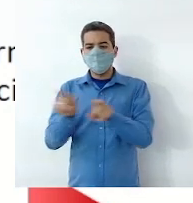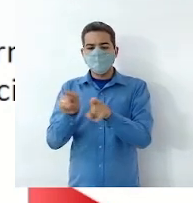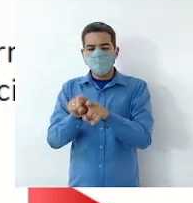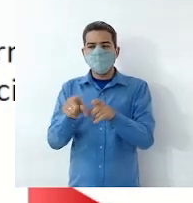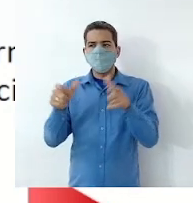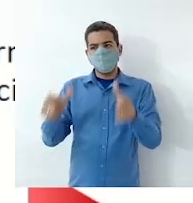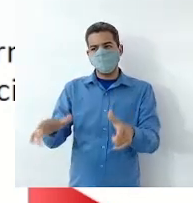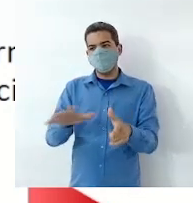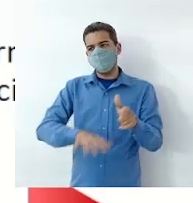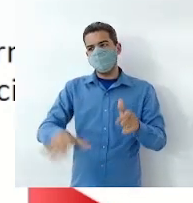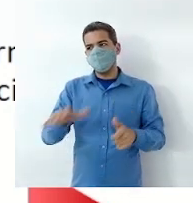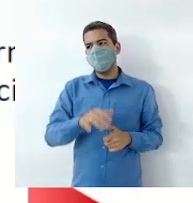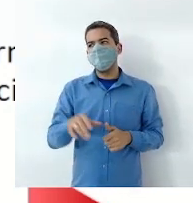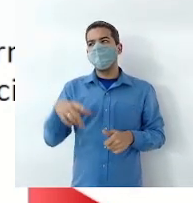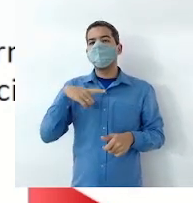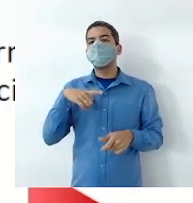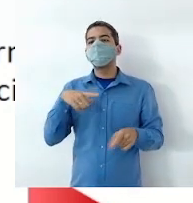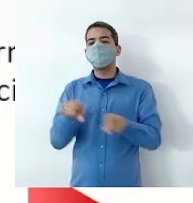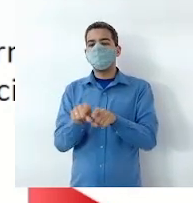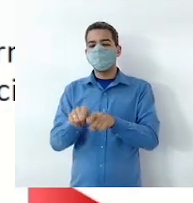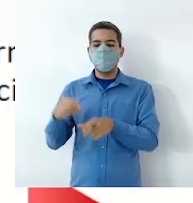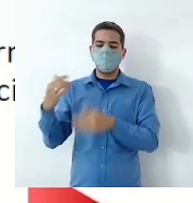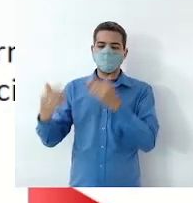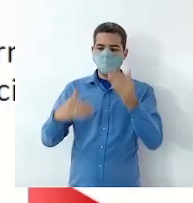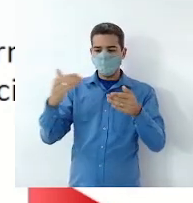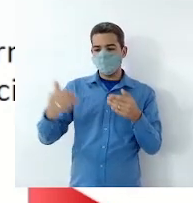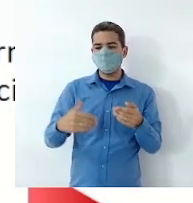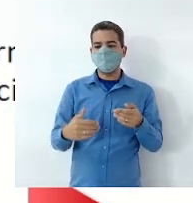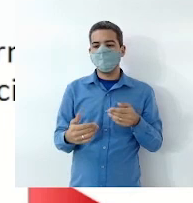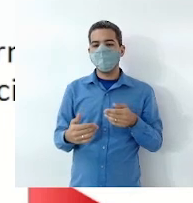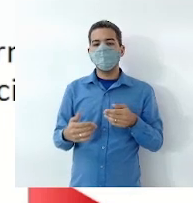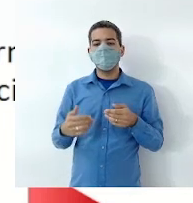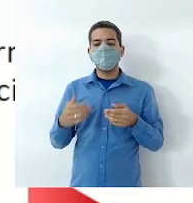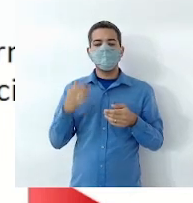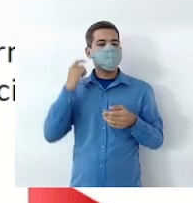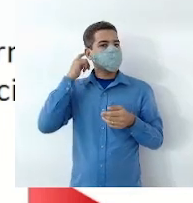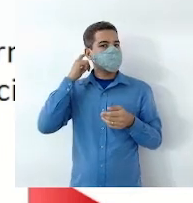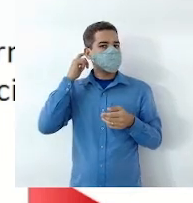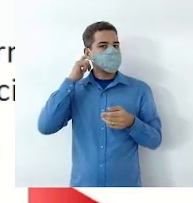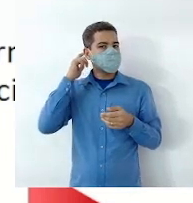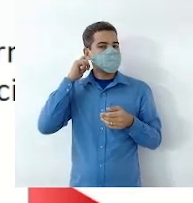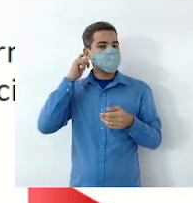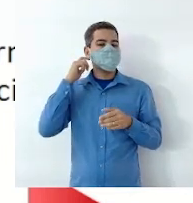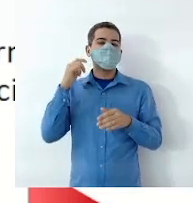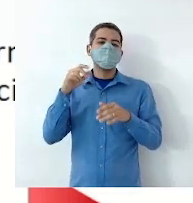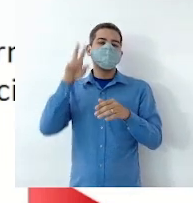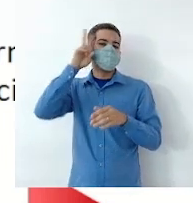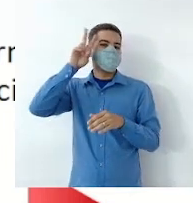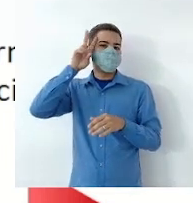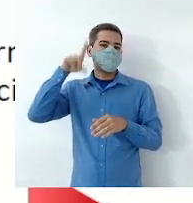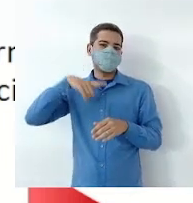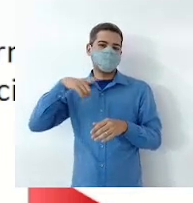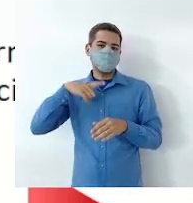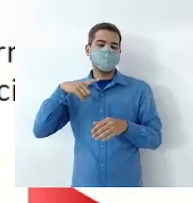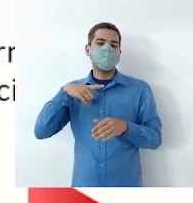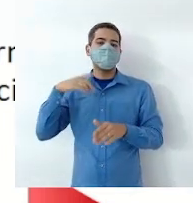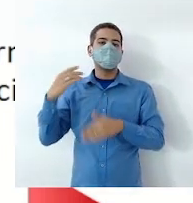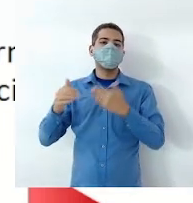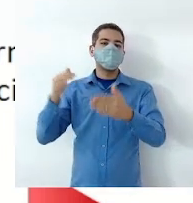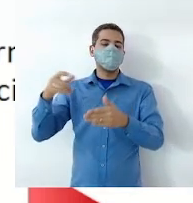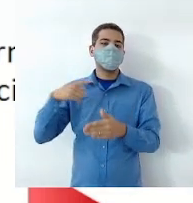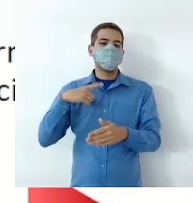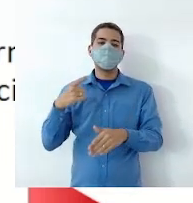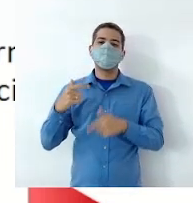espaço. Temos também o desenvolvimento. Aqui grande parte da história é desenvolvida com foco nas ações